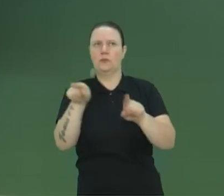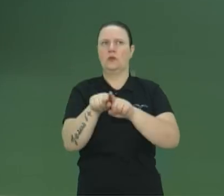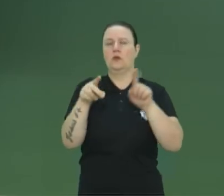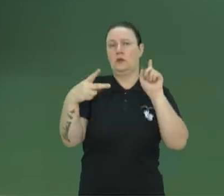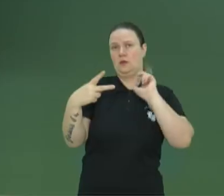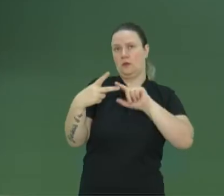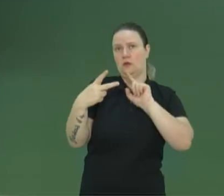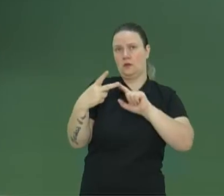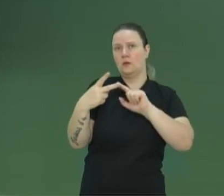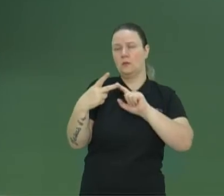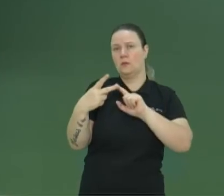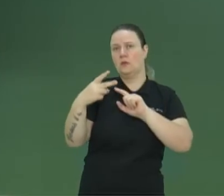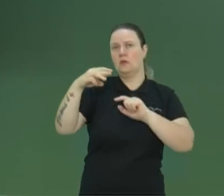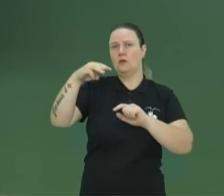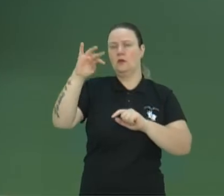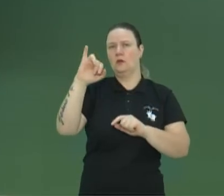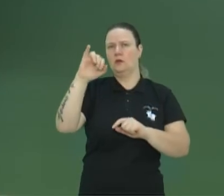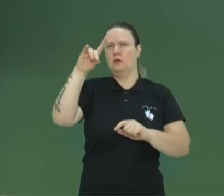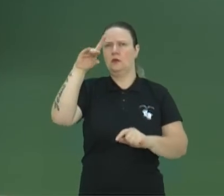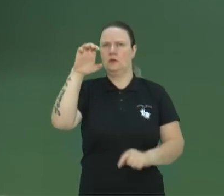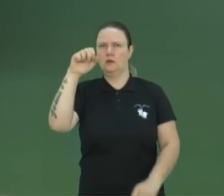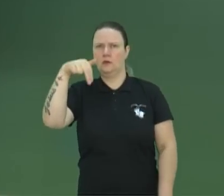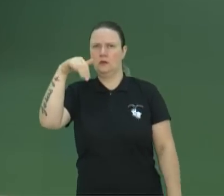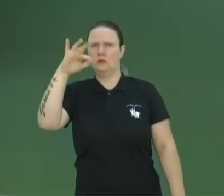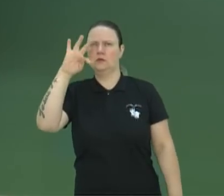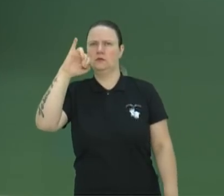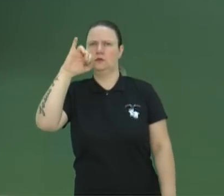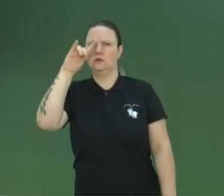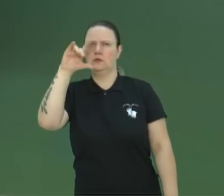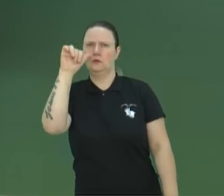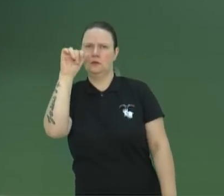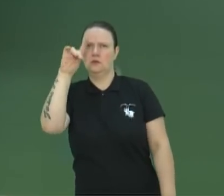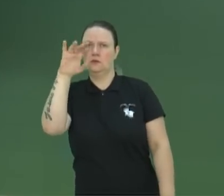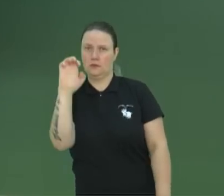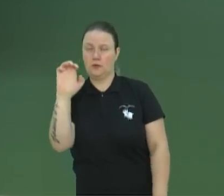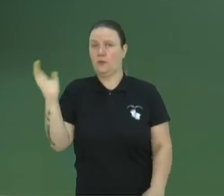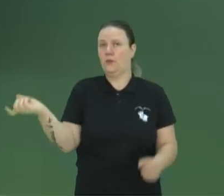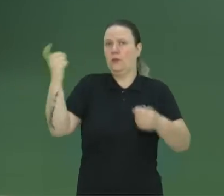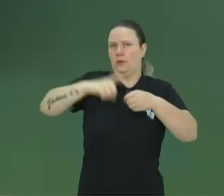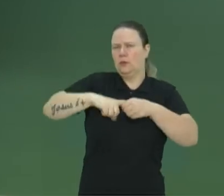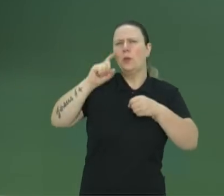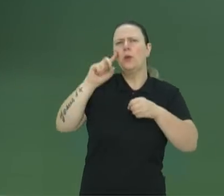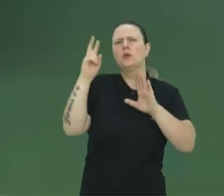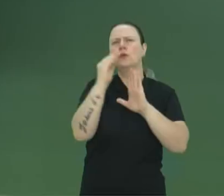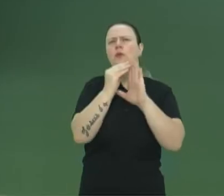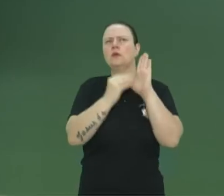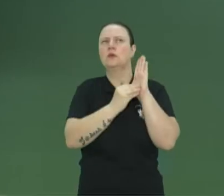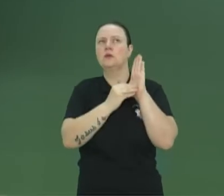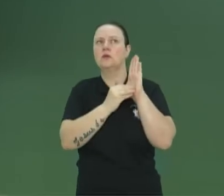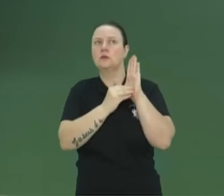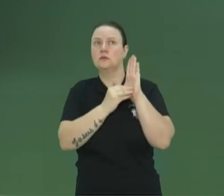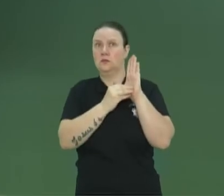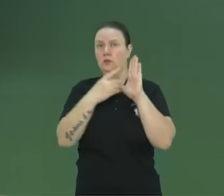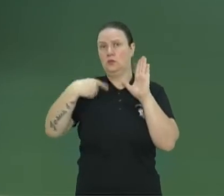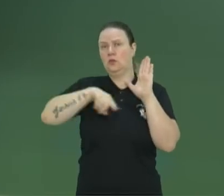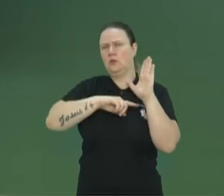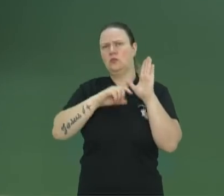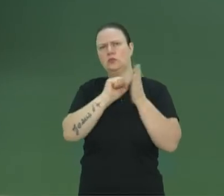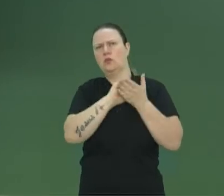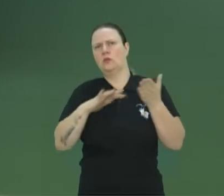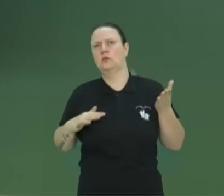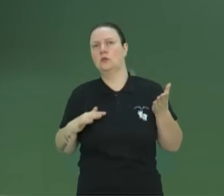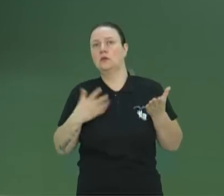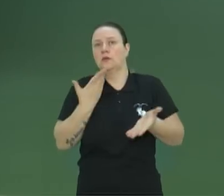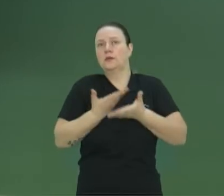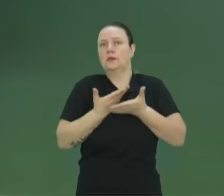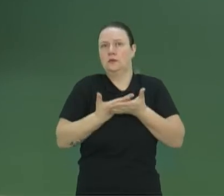parte de matriz identidade também. Vamos começar aqui, ó, retomando uma questão que a gente resolveu uma semelhante na